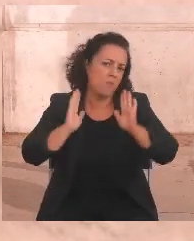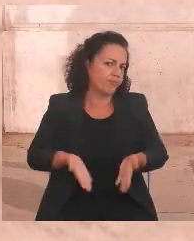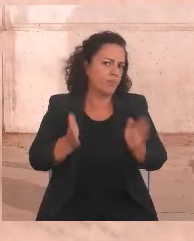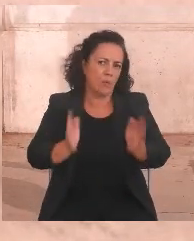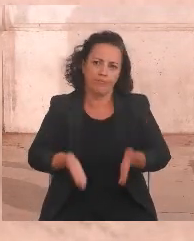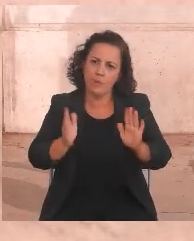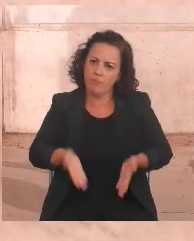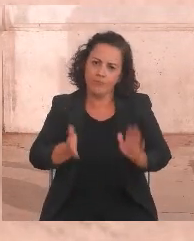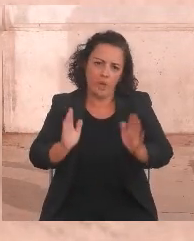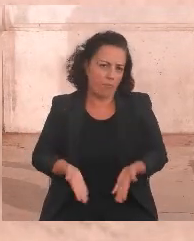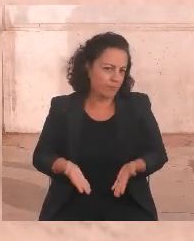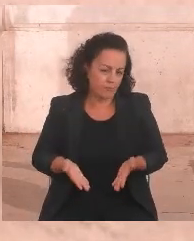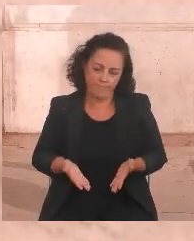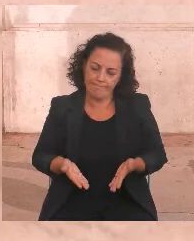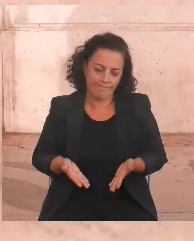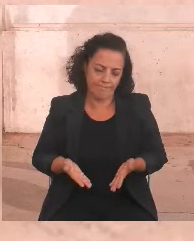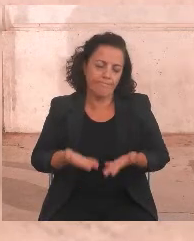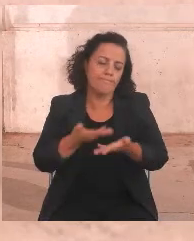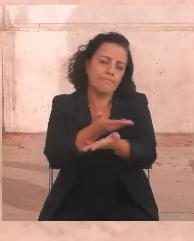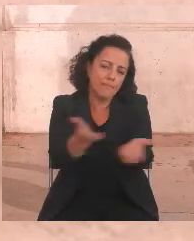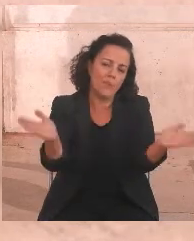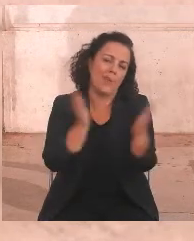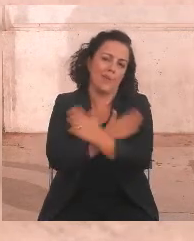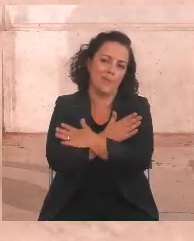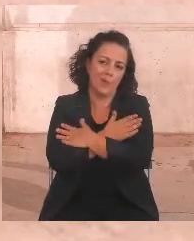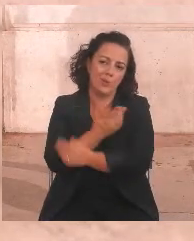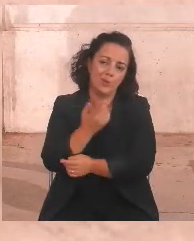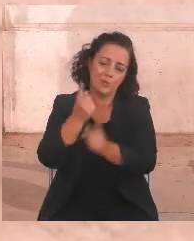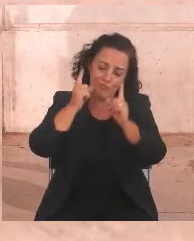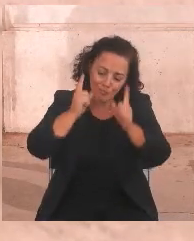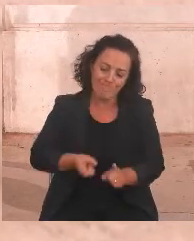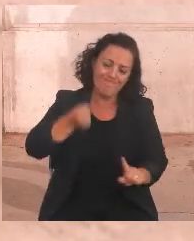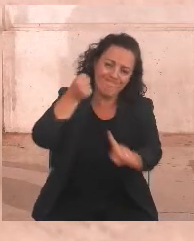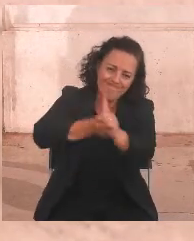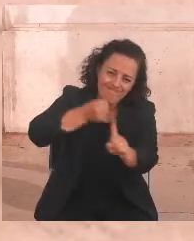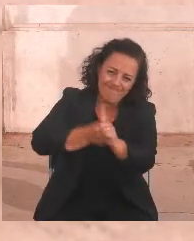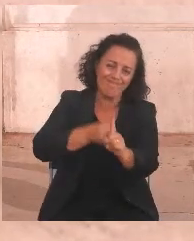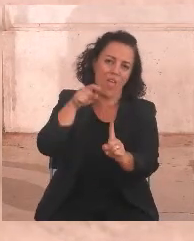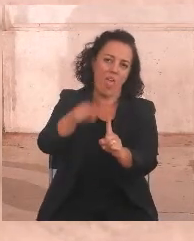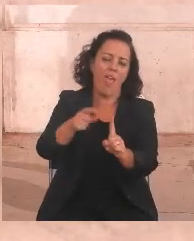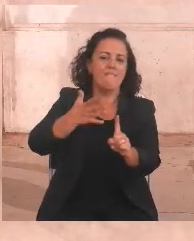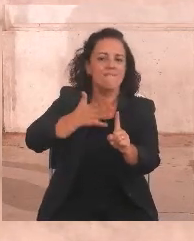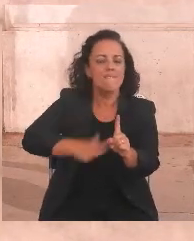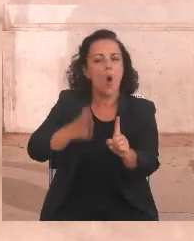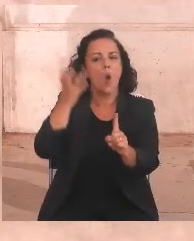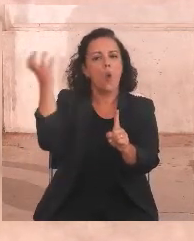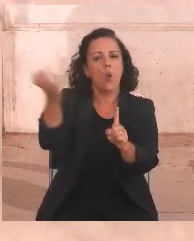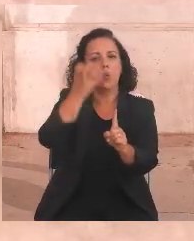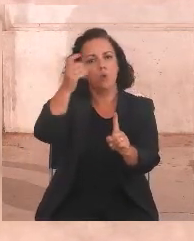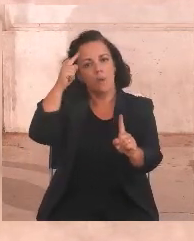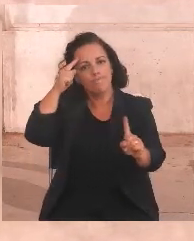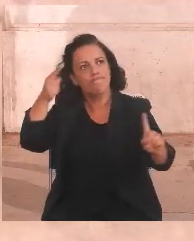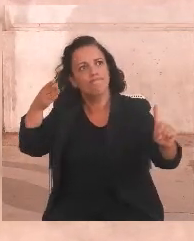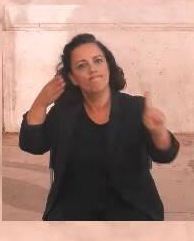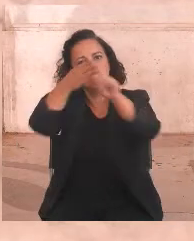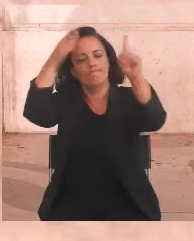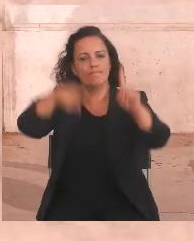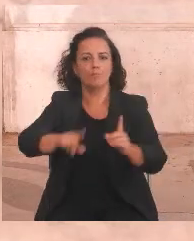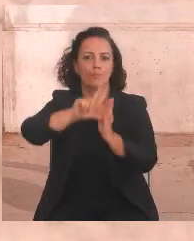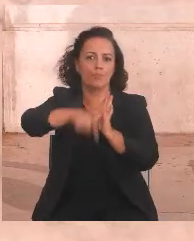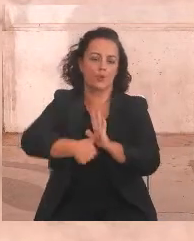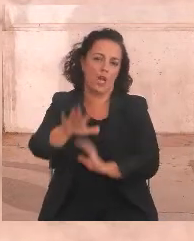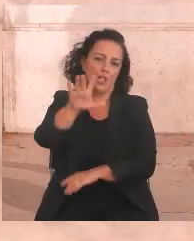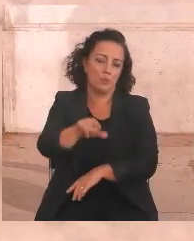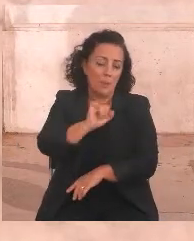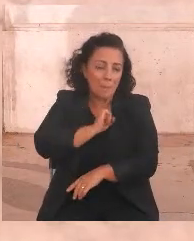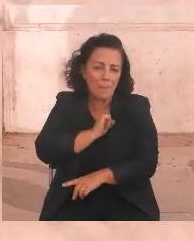por isso, meus amigos, vamos lutar por isso, por essa cultura ao centro do projeto de Lisboa. É para